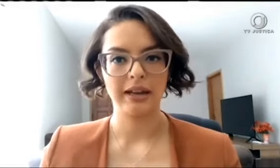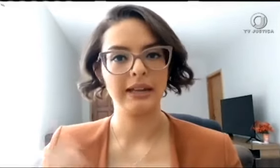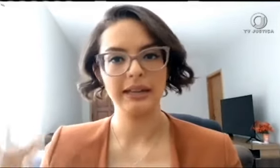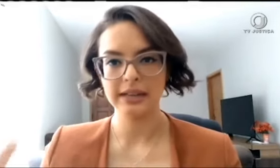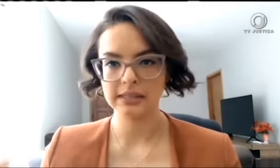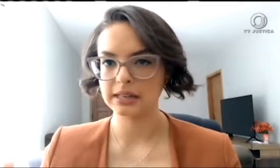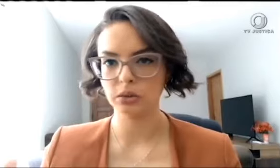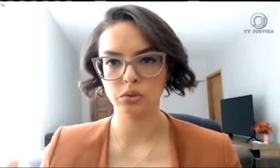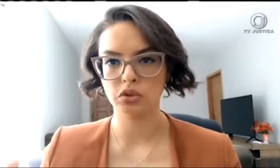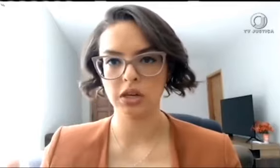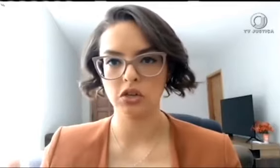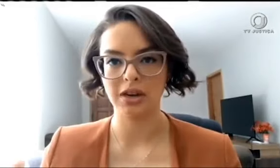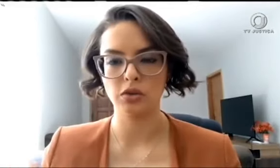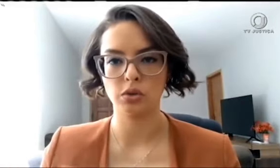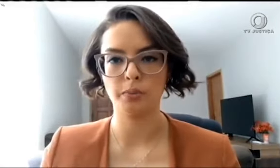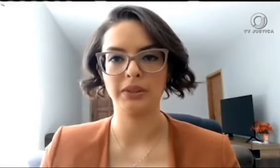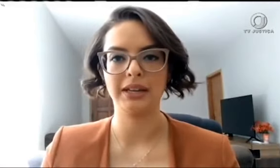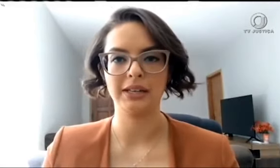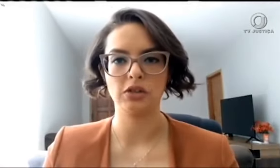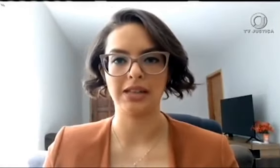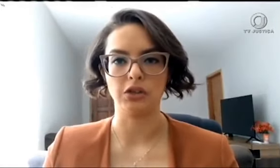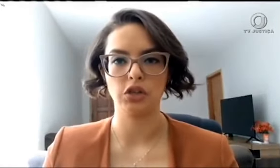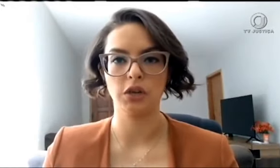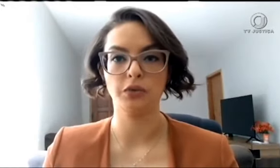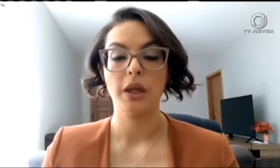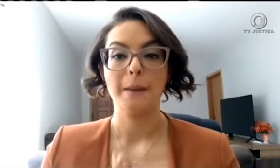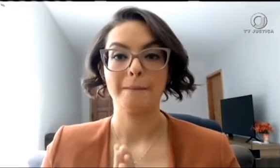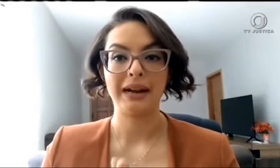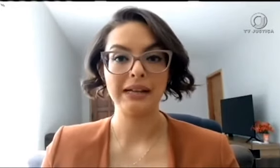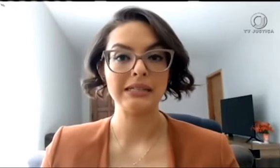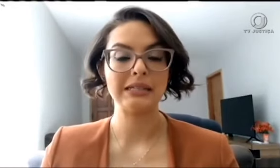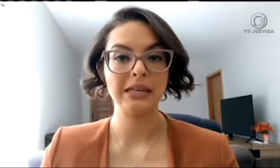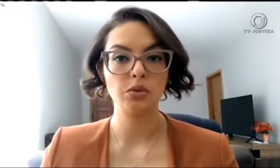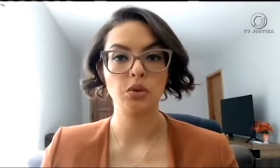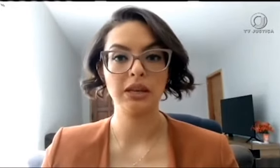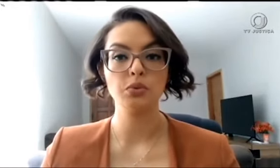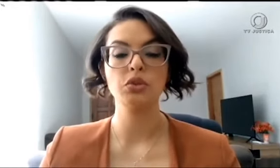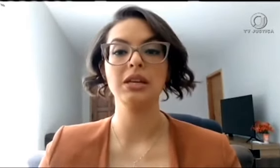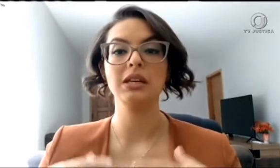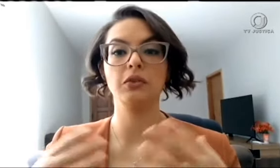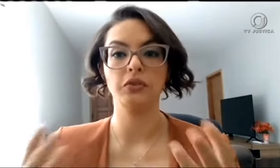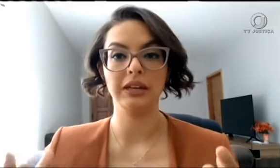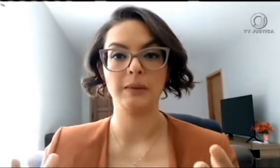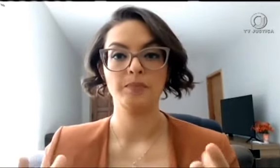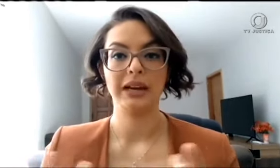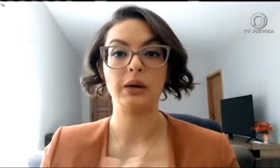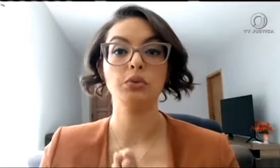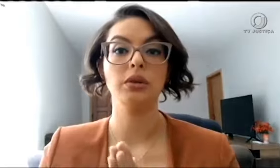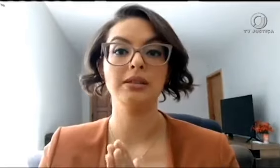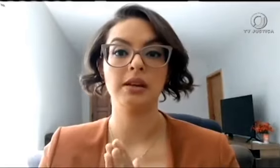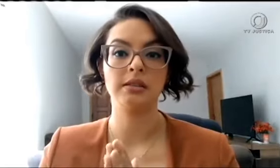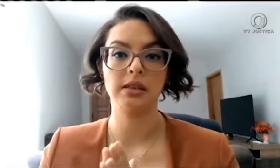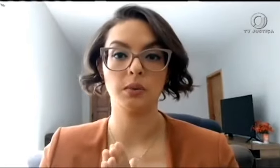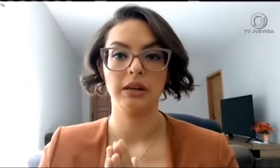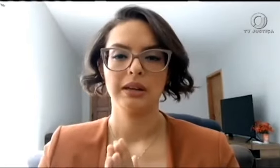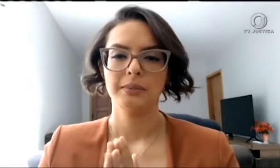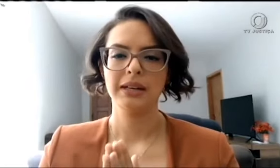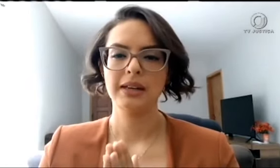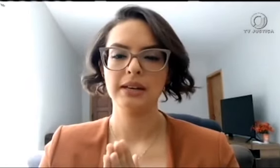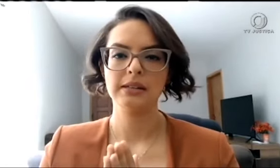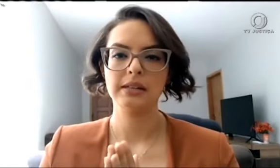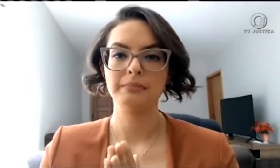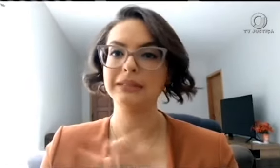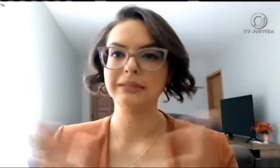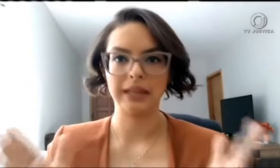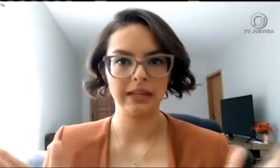a reeleição dos dirigentes do Poder Legislativo, mas isso não significa autorização para que